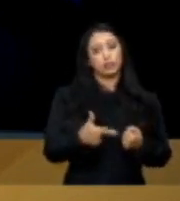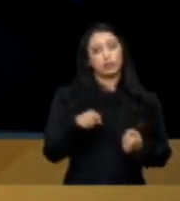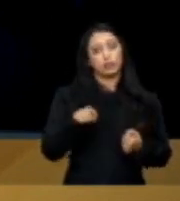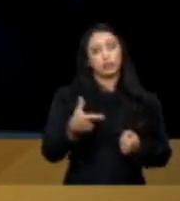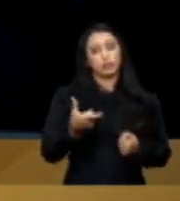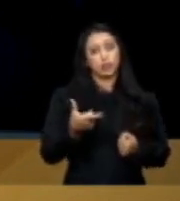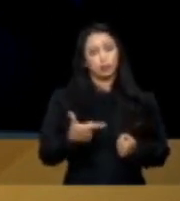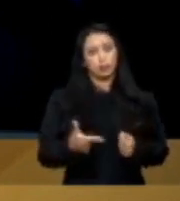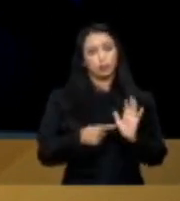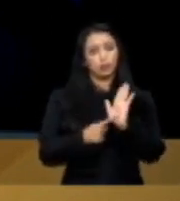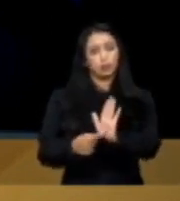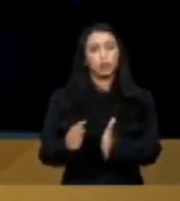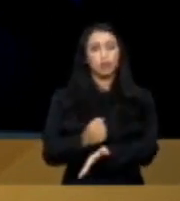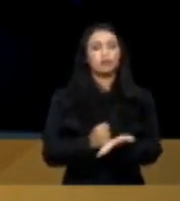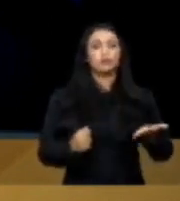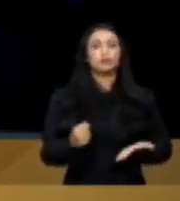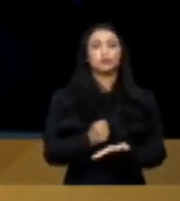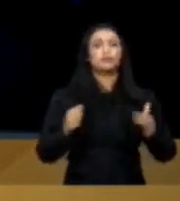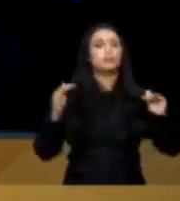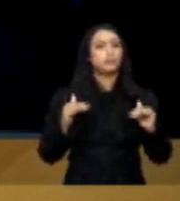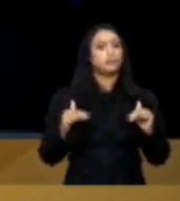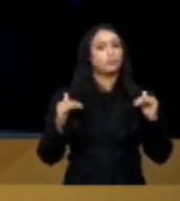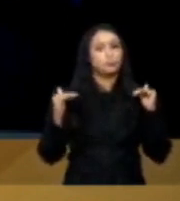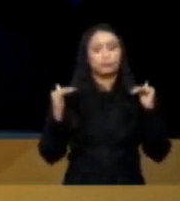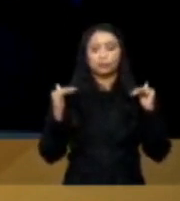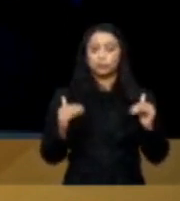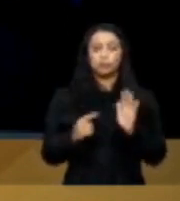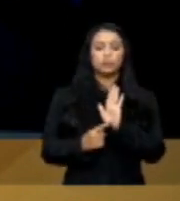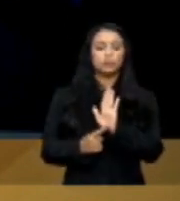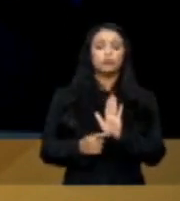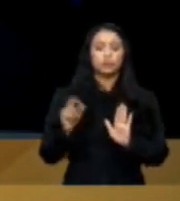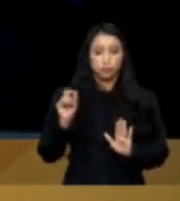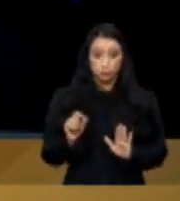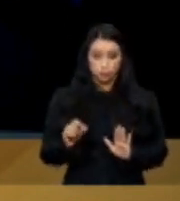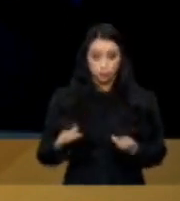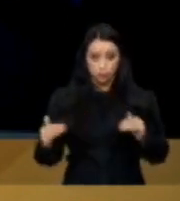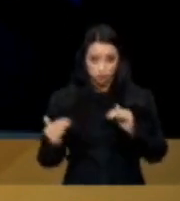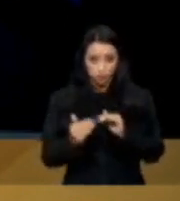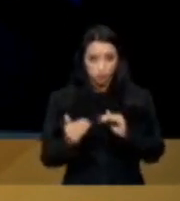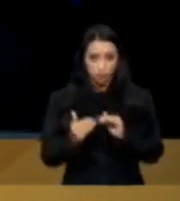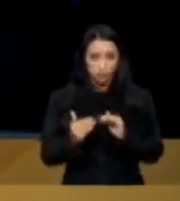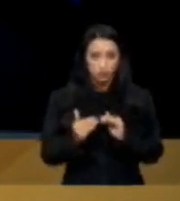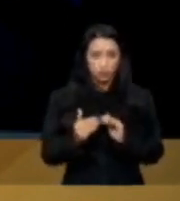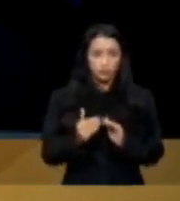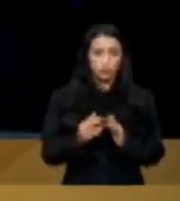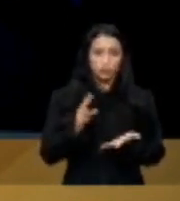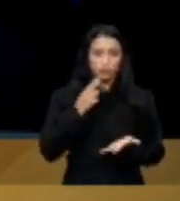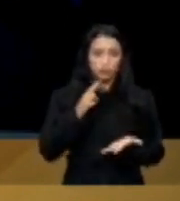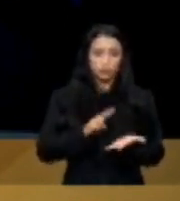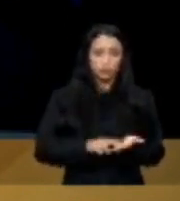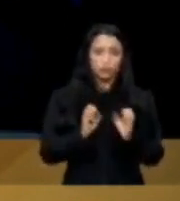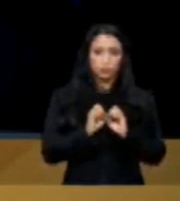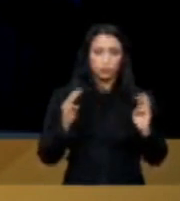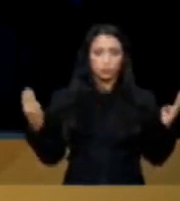abro aspas, o princípio da soberania. Disse que de acordo com a Carta das Nações